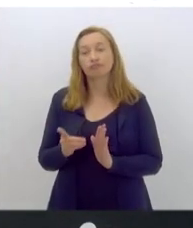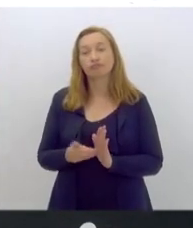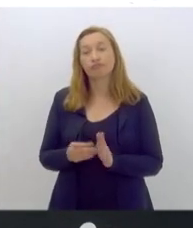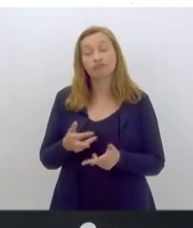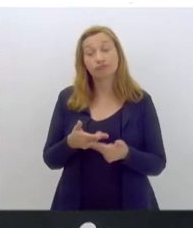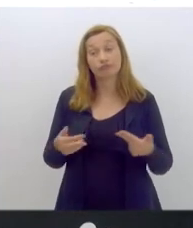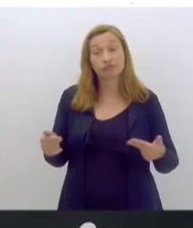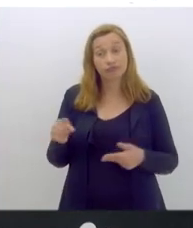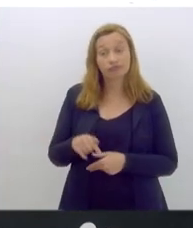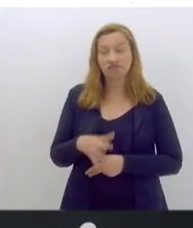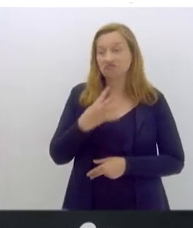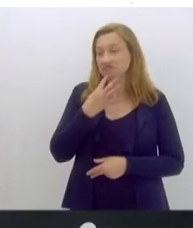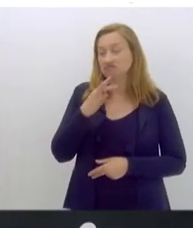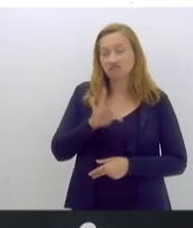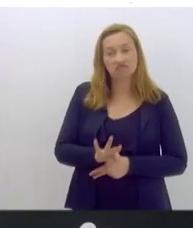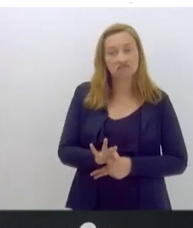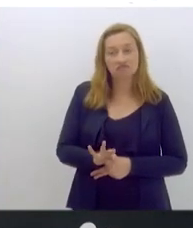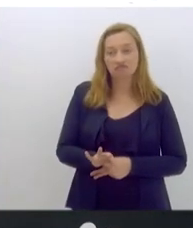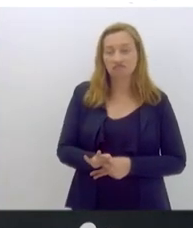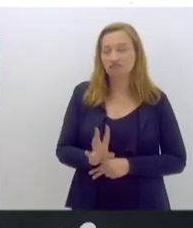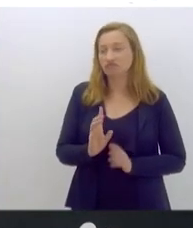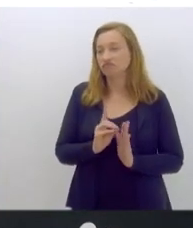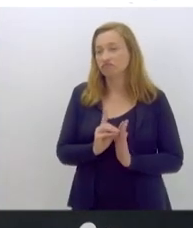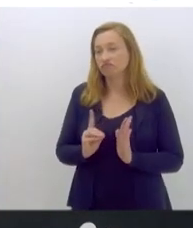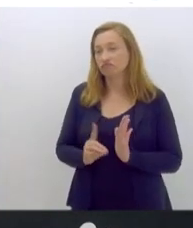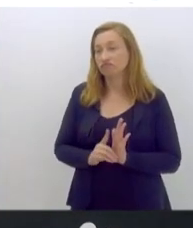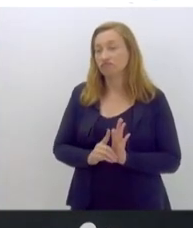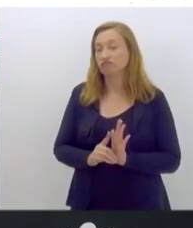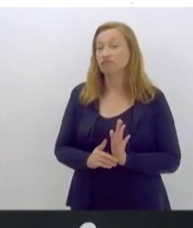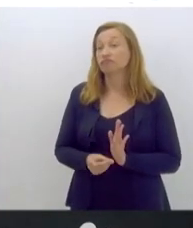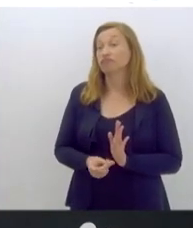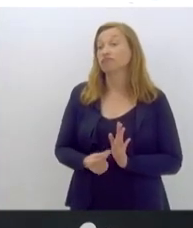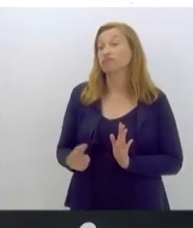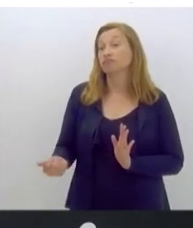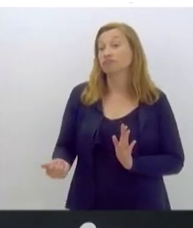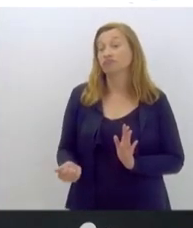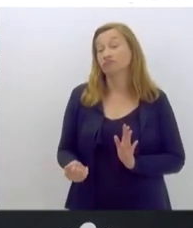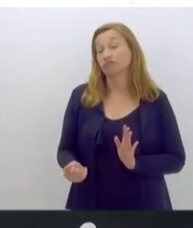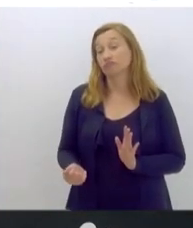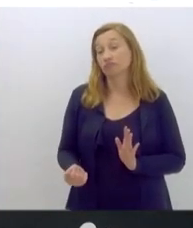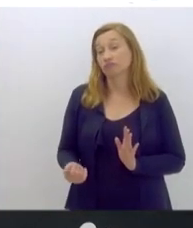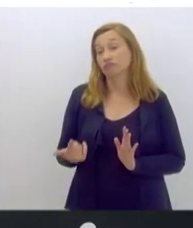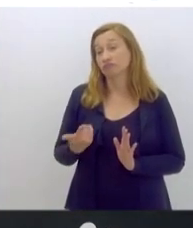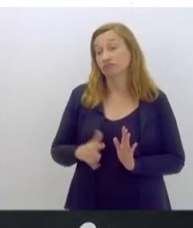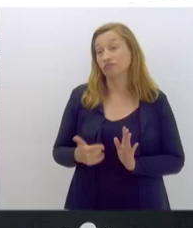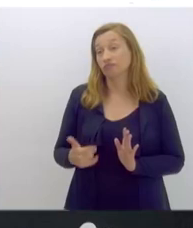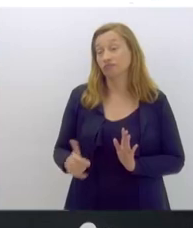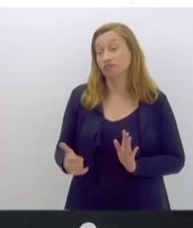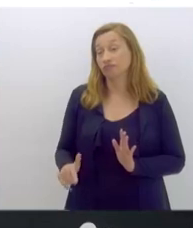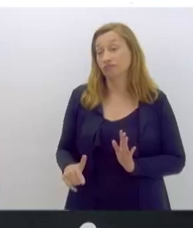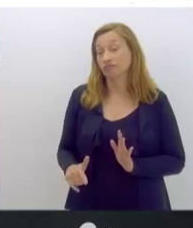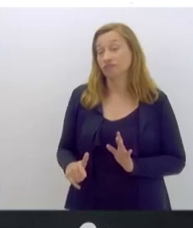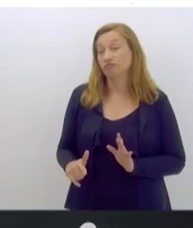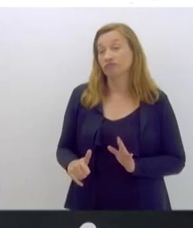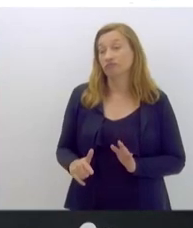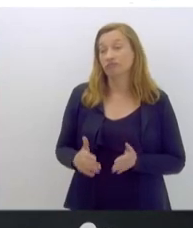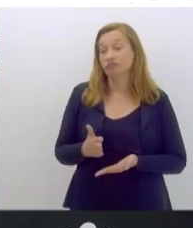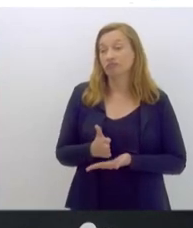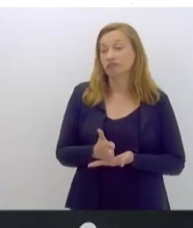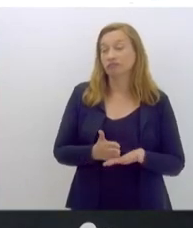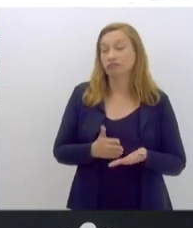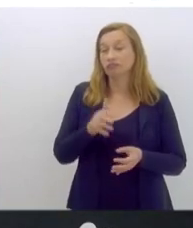nem conhece o decreto porque saiu subs repetitivamente no meio da